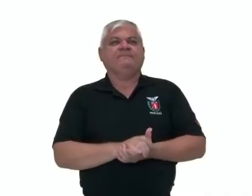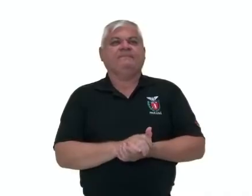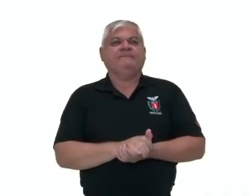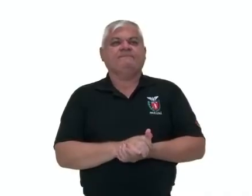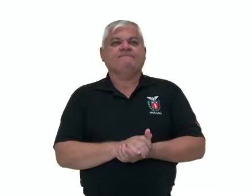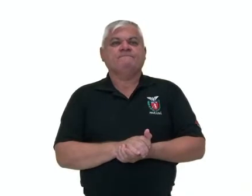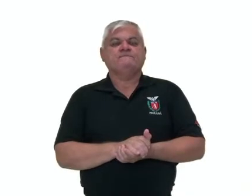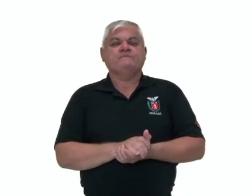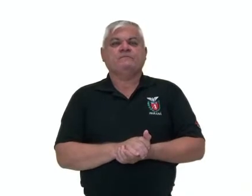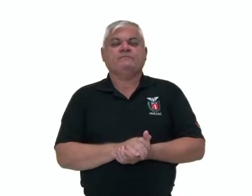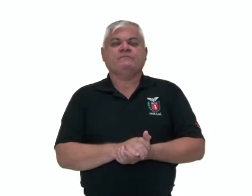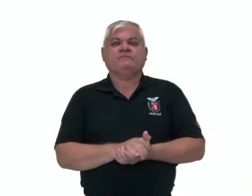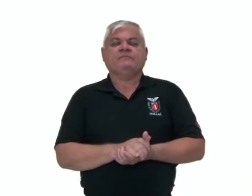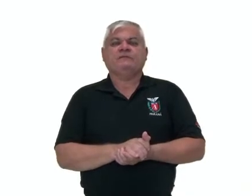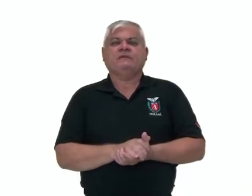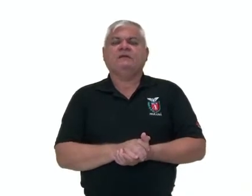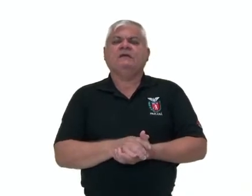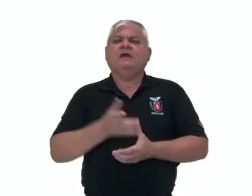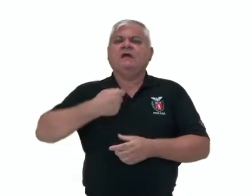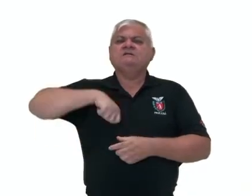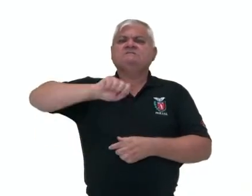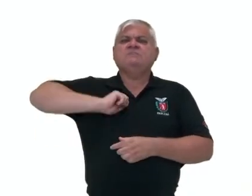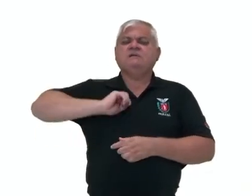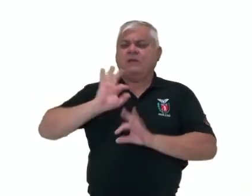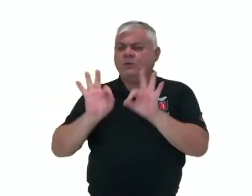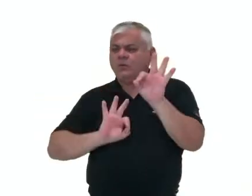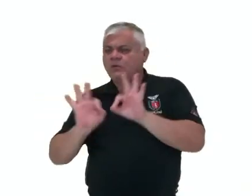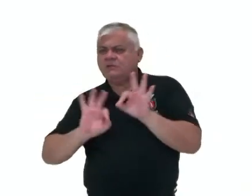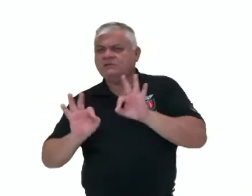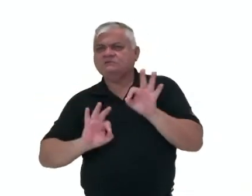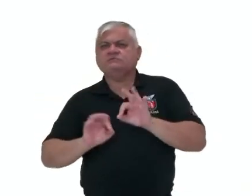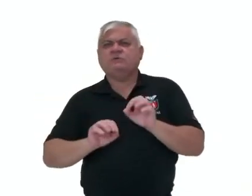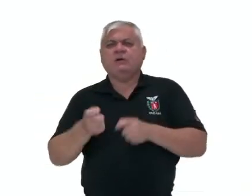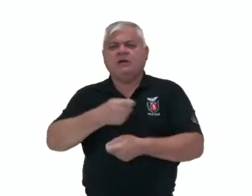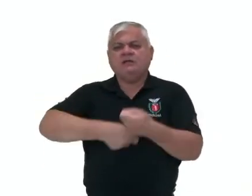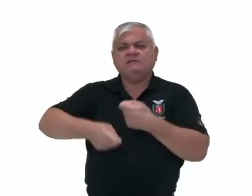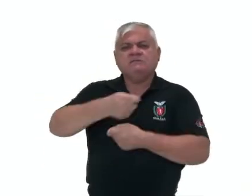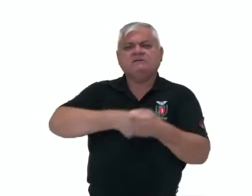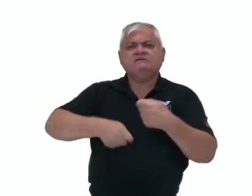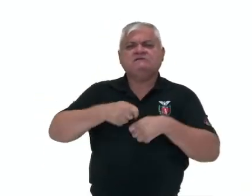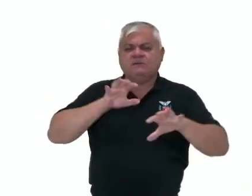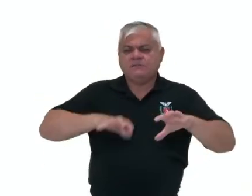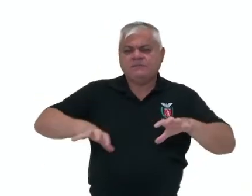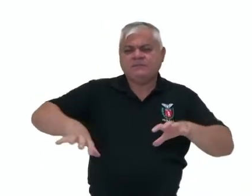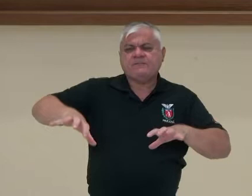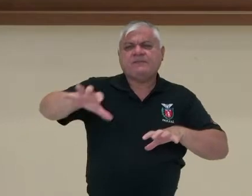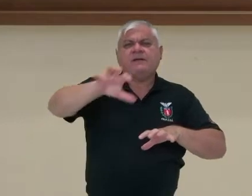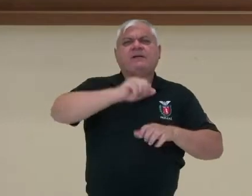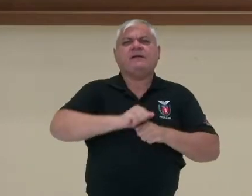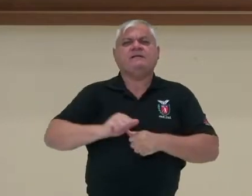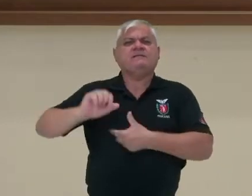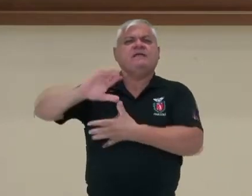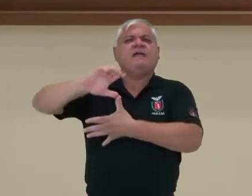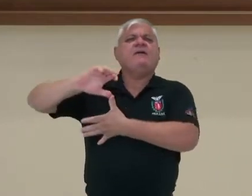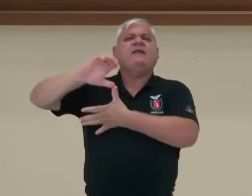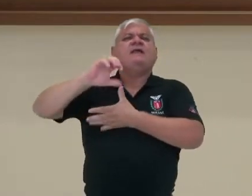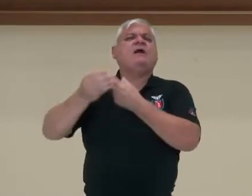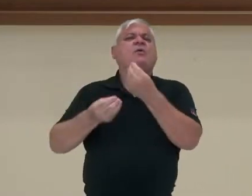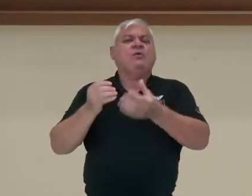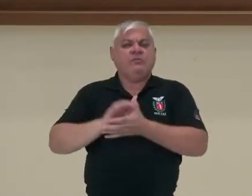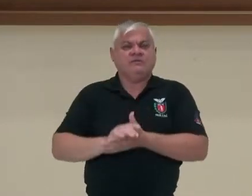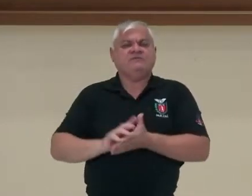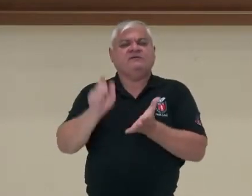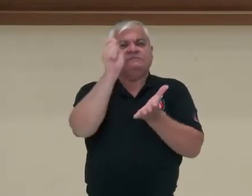aula? Como foi que a Espanha organizou a administração das colônias na América? Então, vocês vão